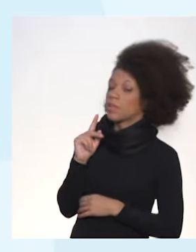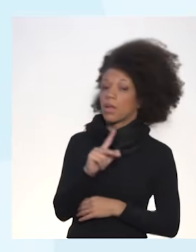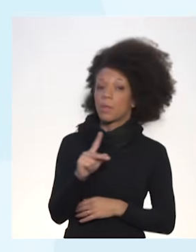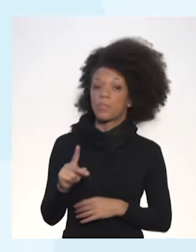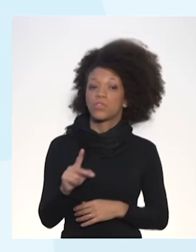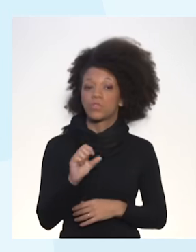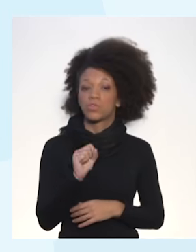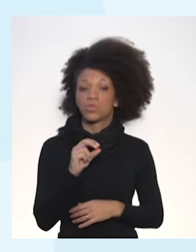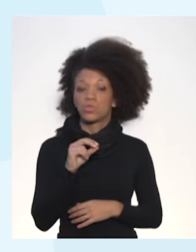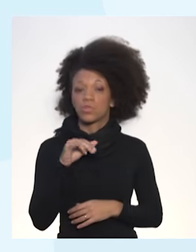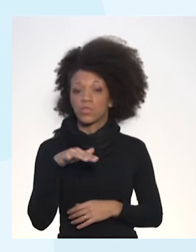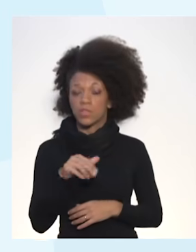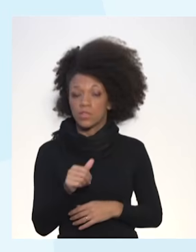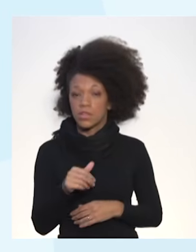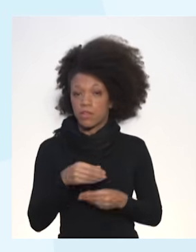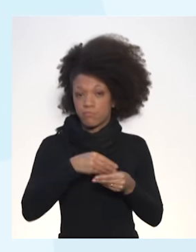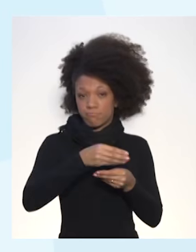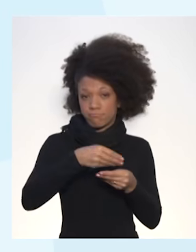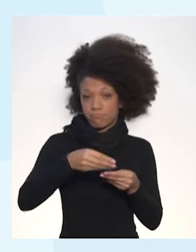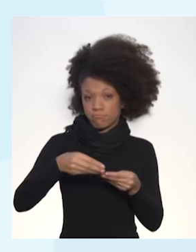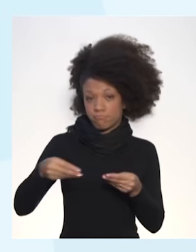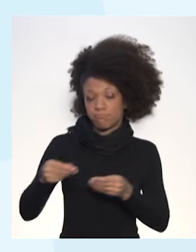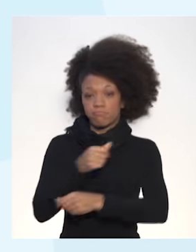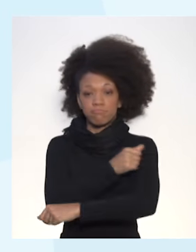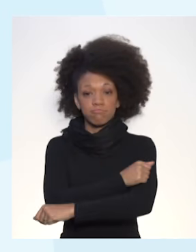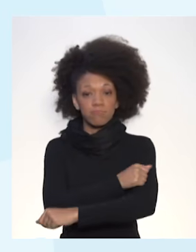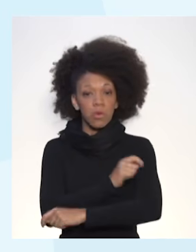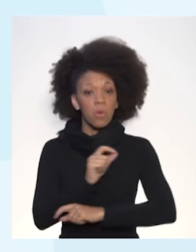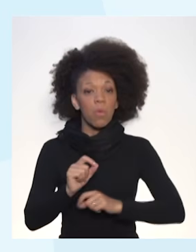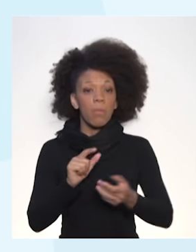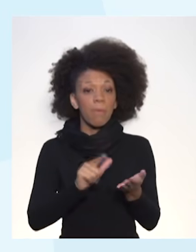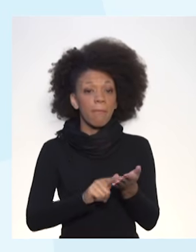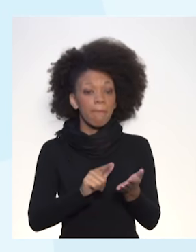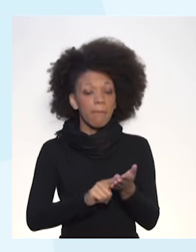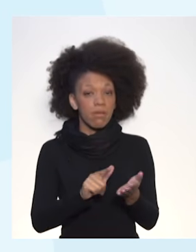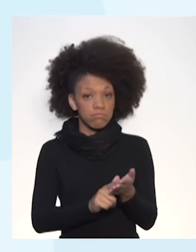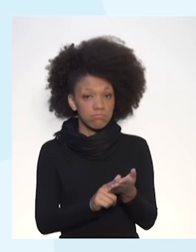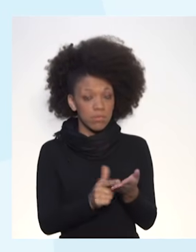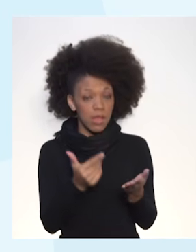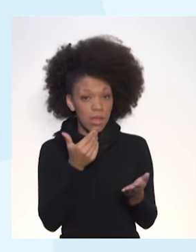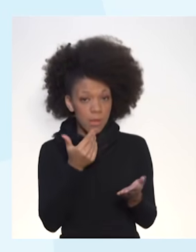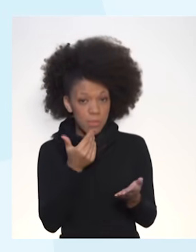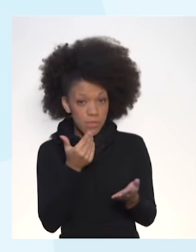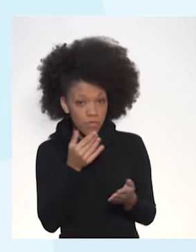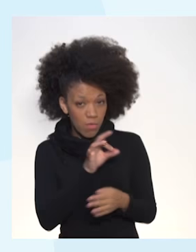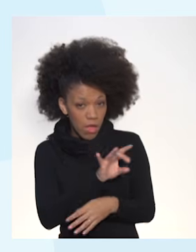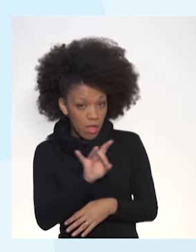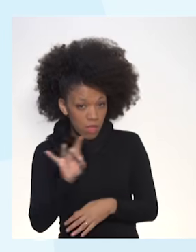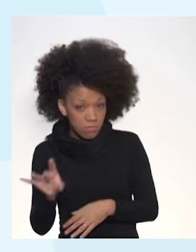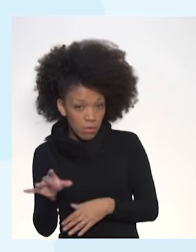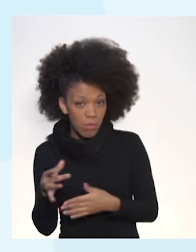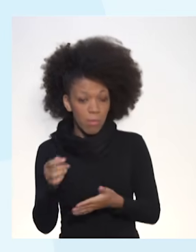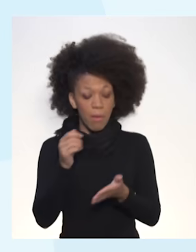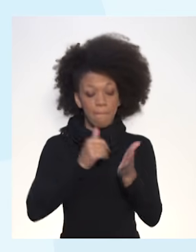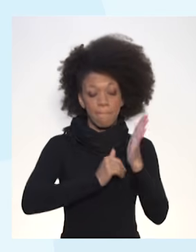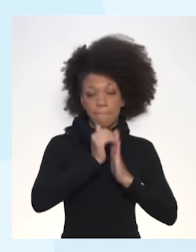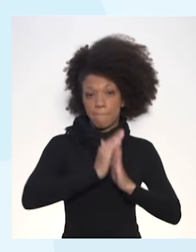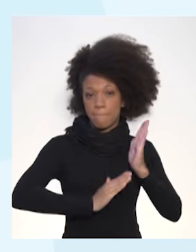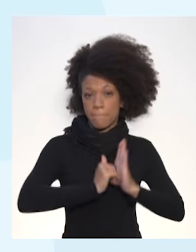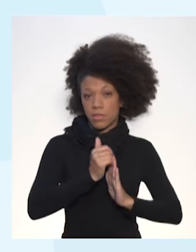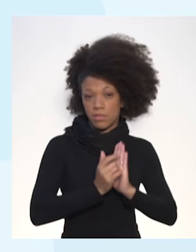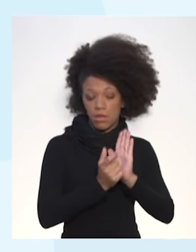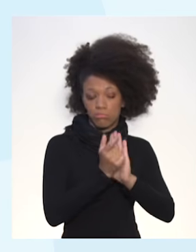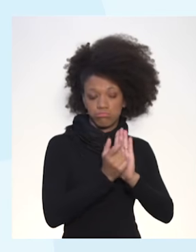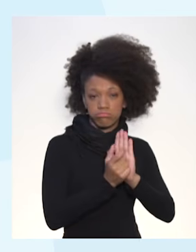professora Sônia entregou para os estudantes uma folha de papel sulfite e pediu a eles para pintarem uma parte